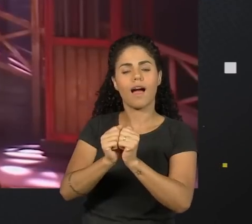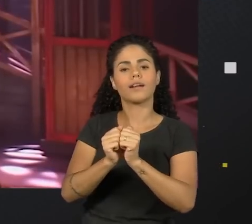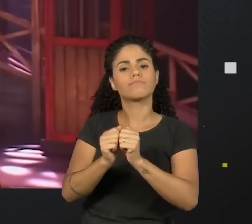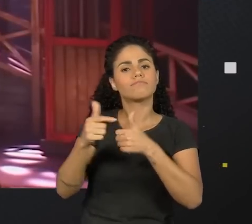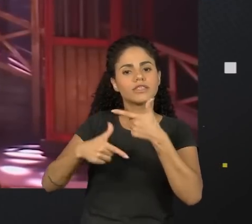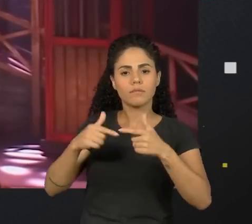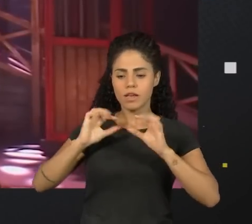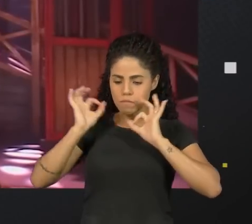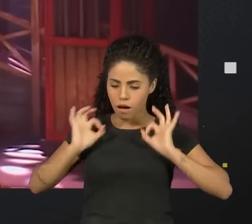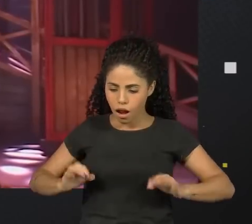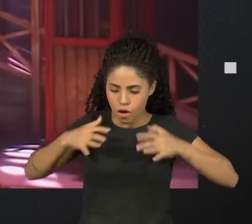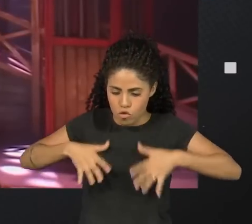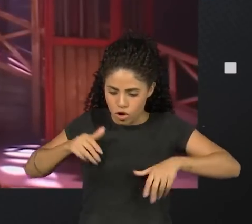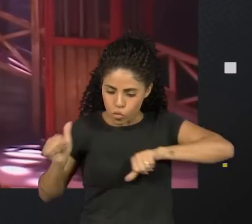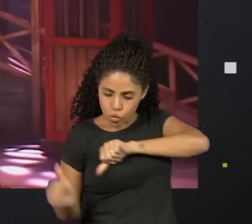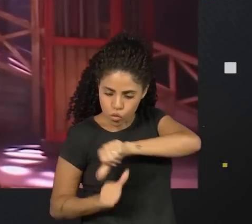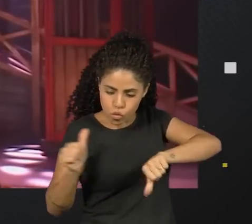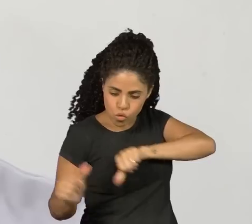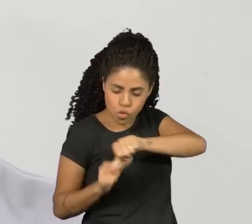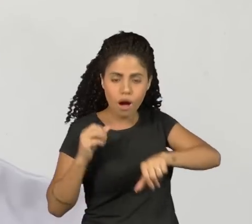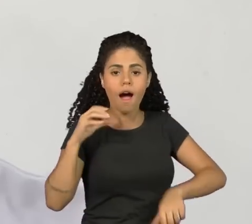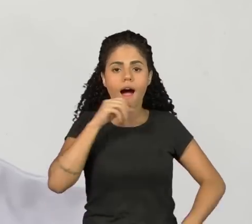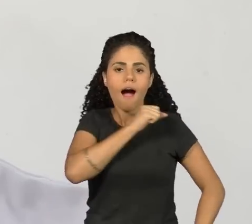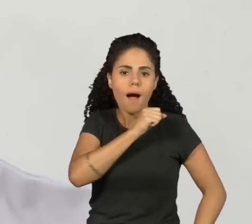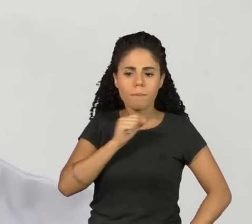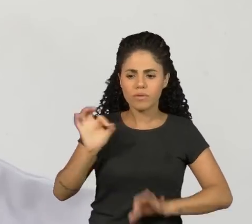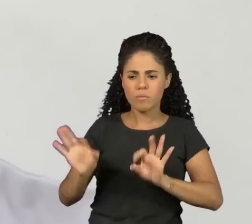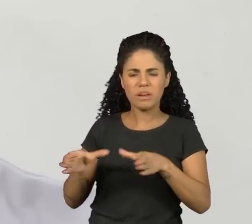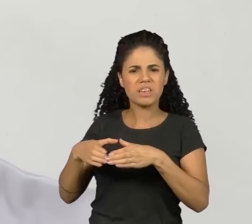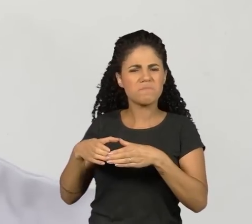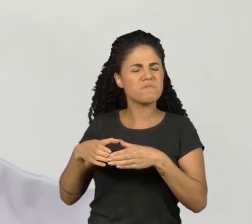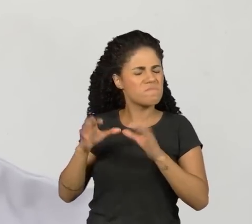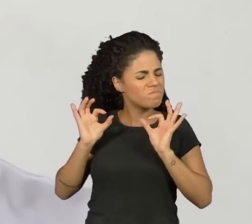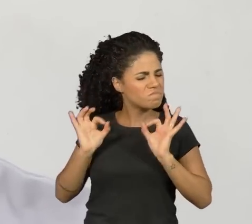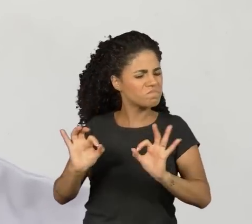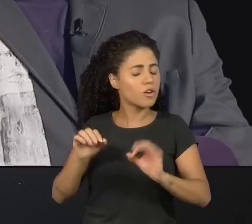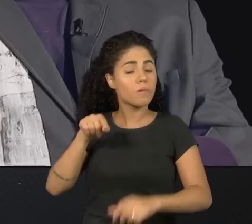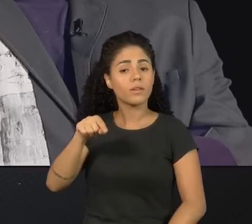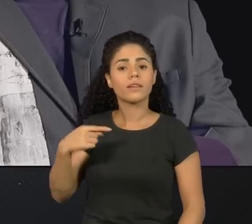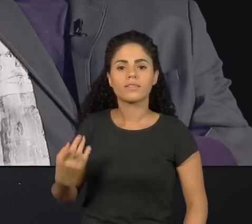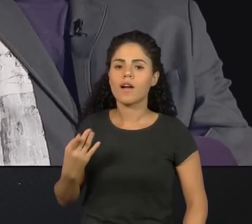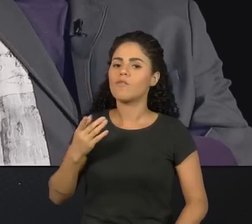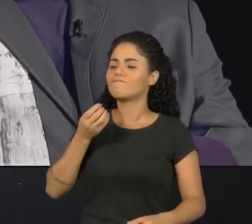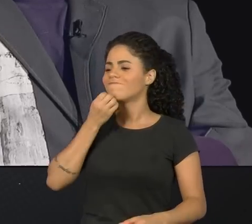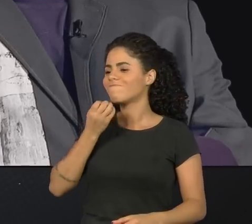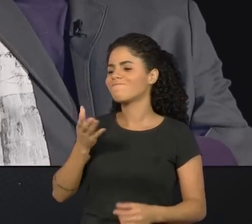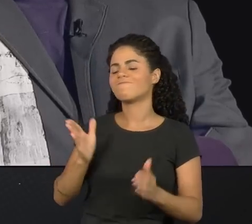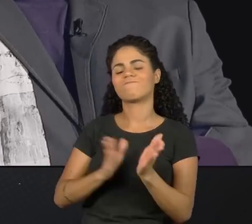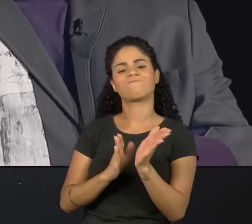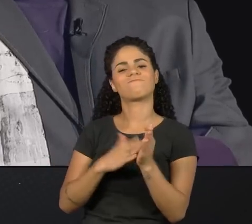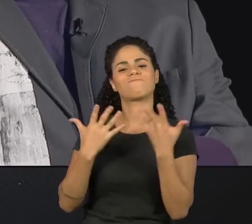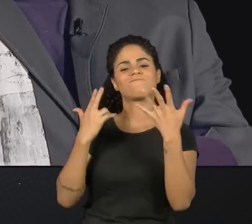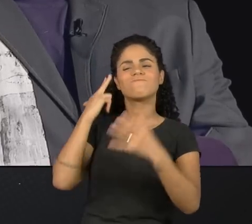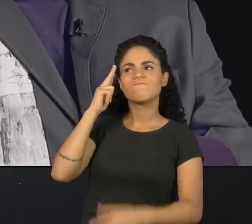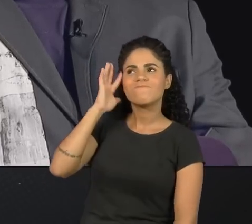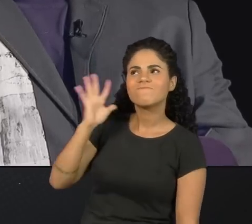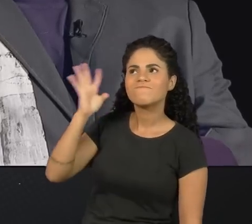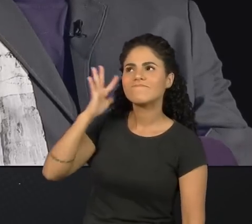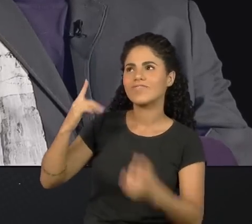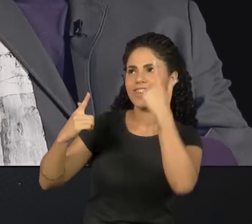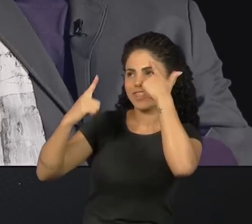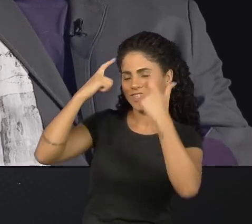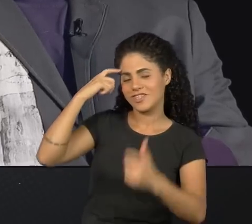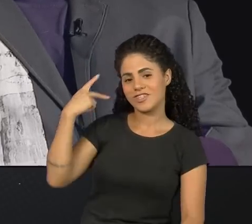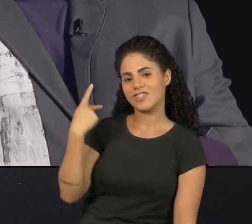trocas de roupa tão velozes, né, realmente não tem limites aí a imaginação, a criatividade do